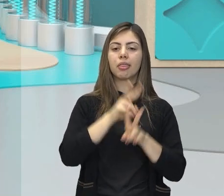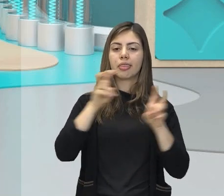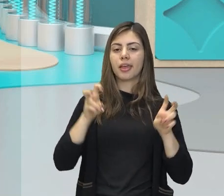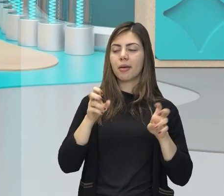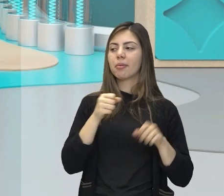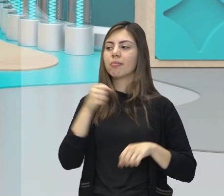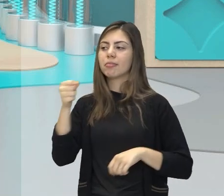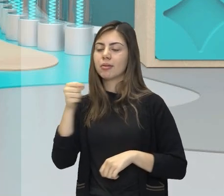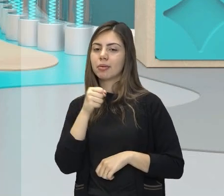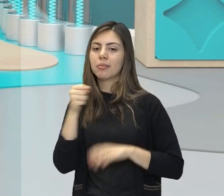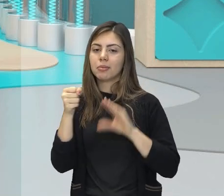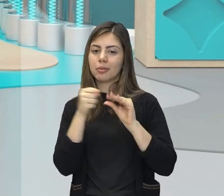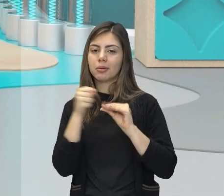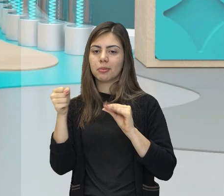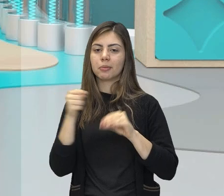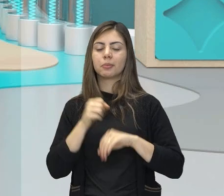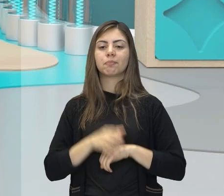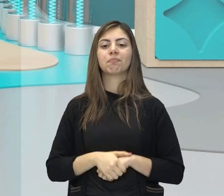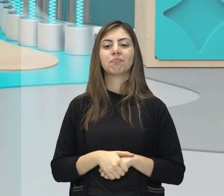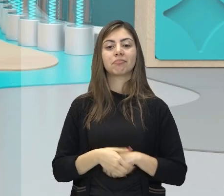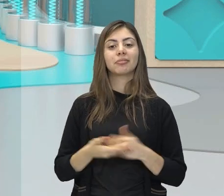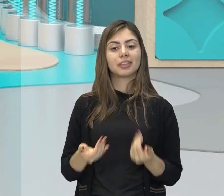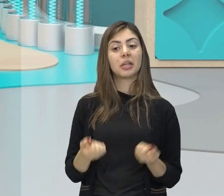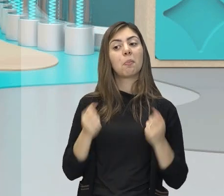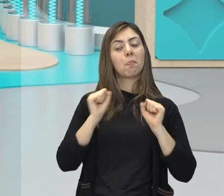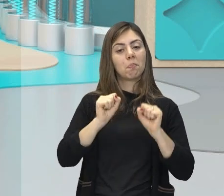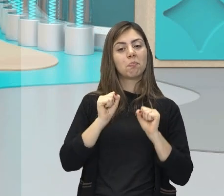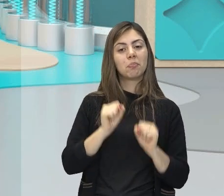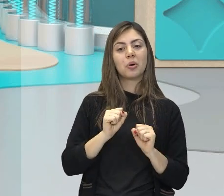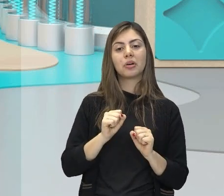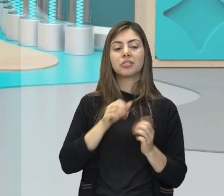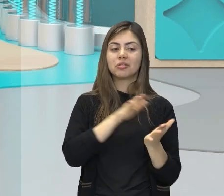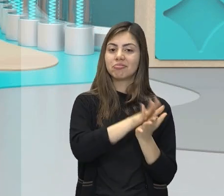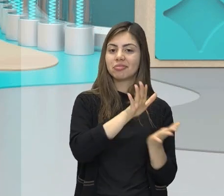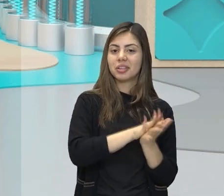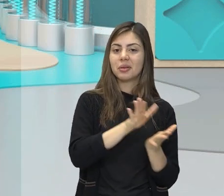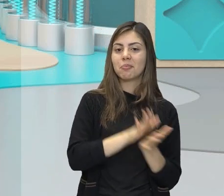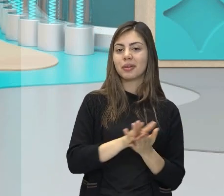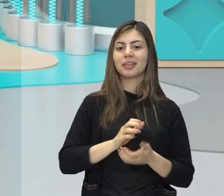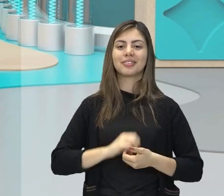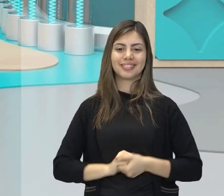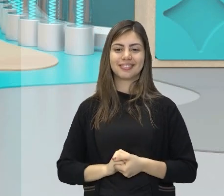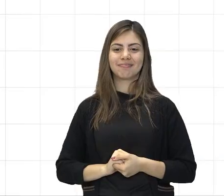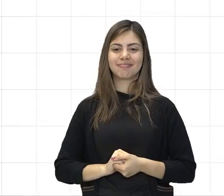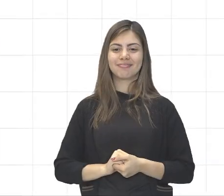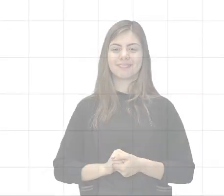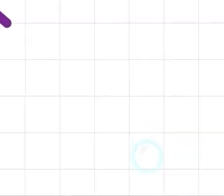entrevista oral que pode se tornar algo impresso, algo escrito.